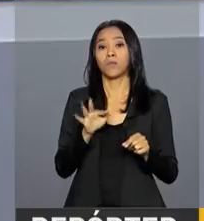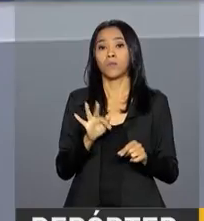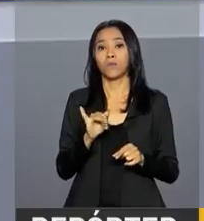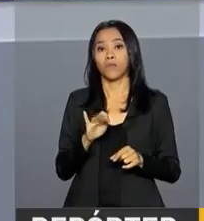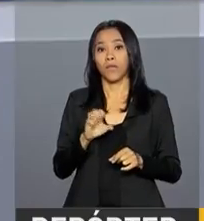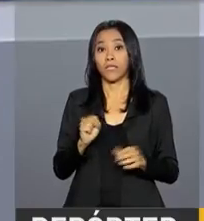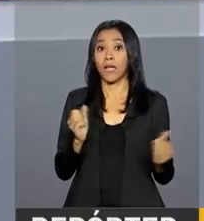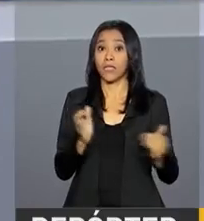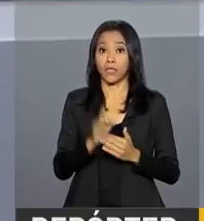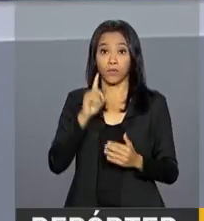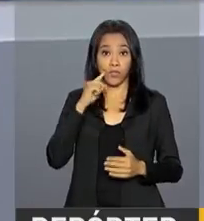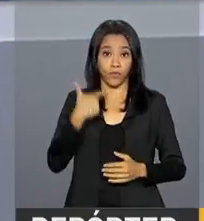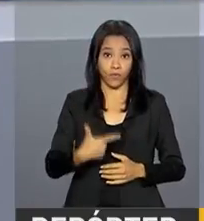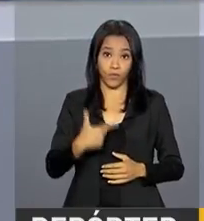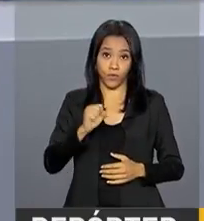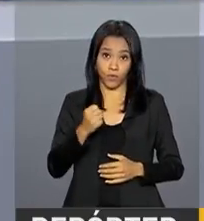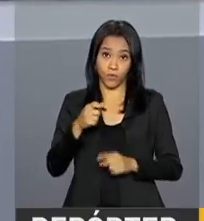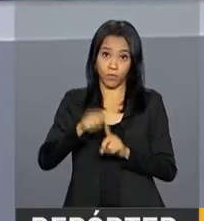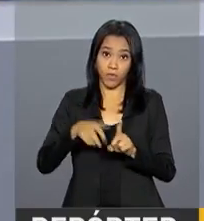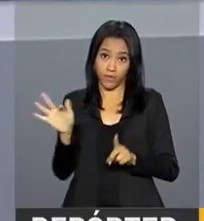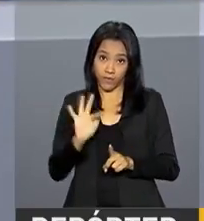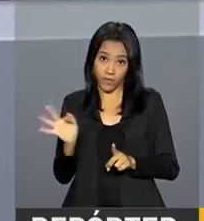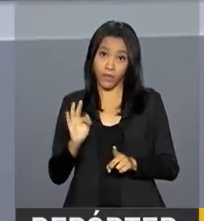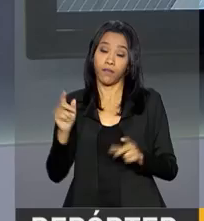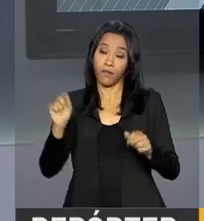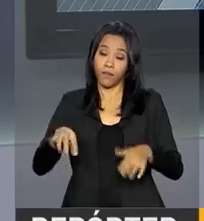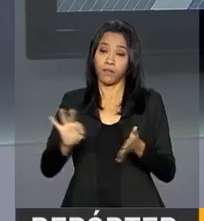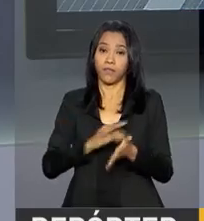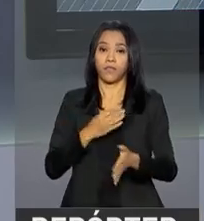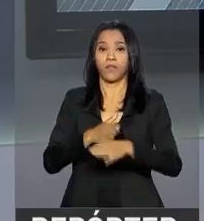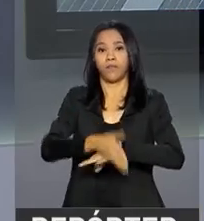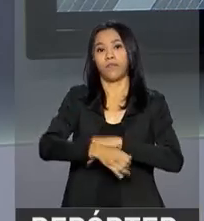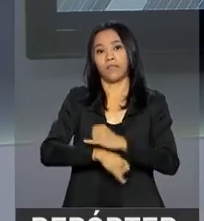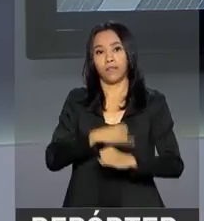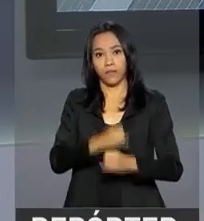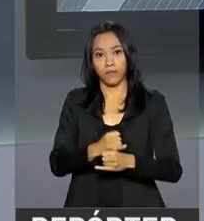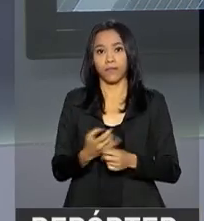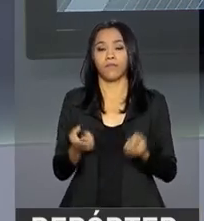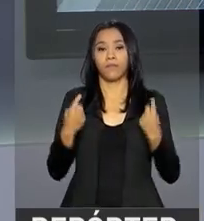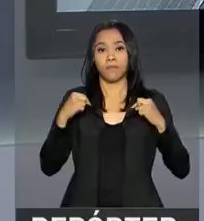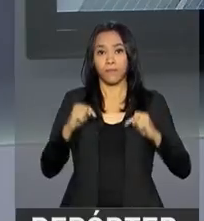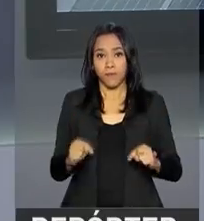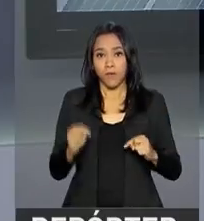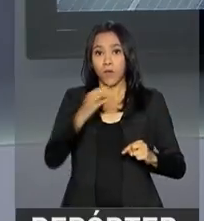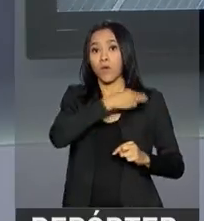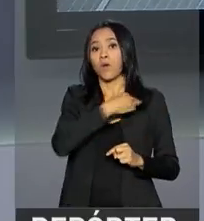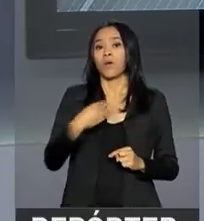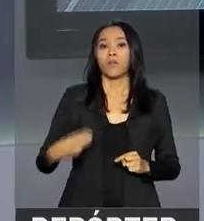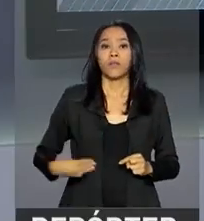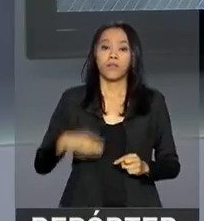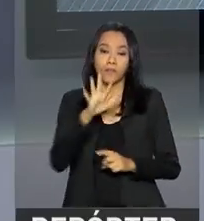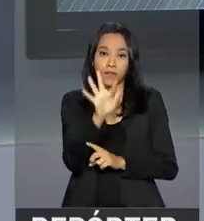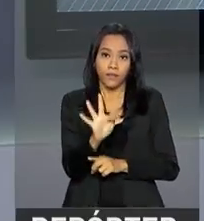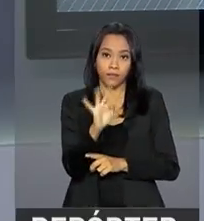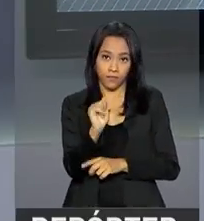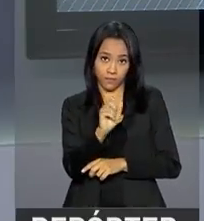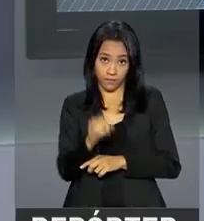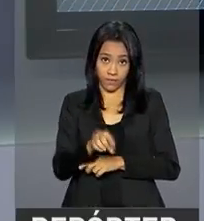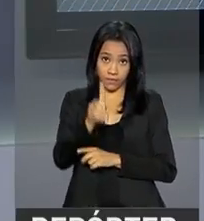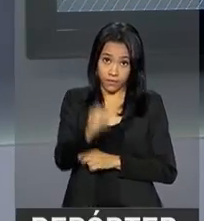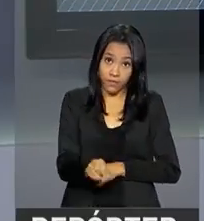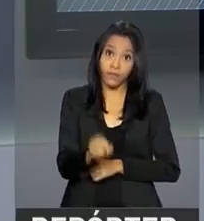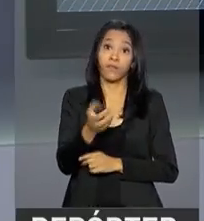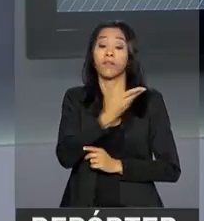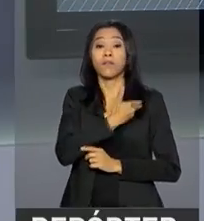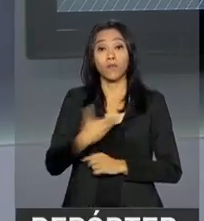de fevereiro e devem ser feitas pela internet o ministro da fazenda e henrique meirelles informou hoje de manhã que o governo federal